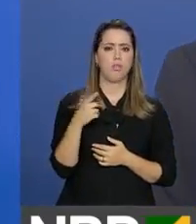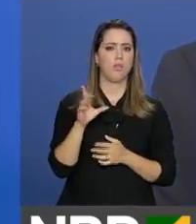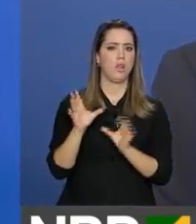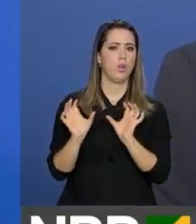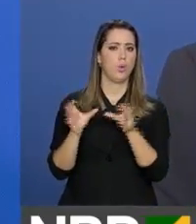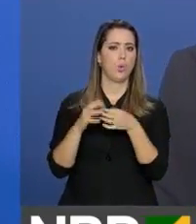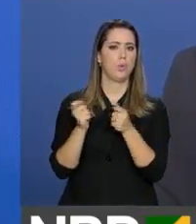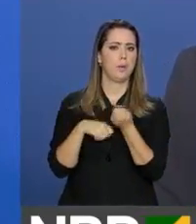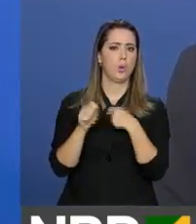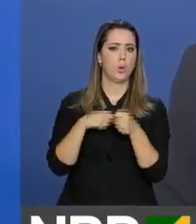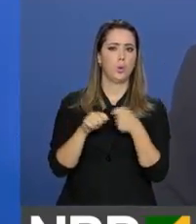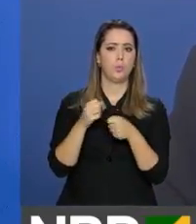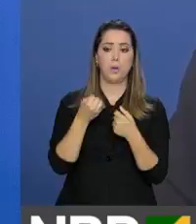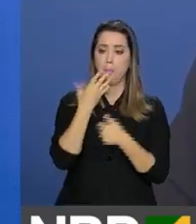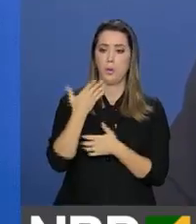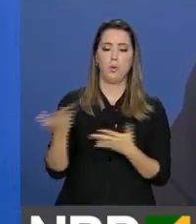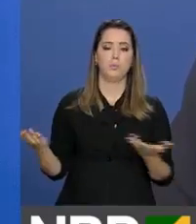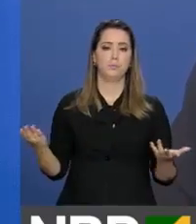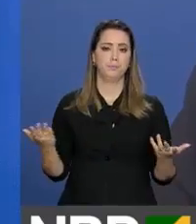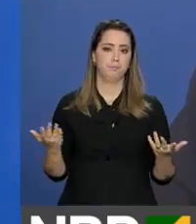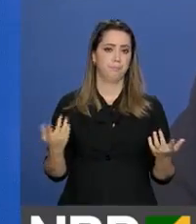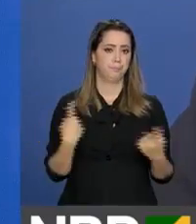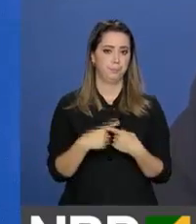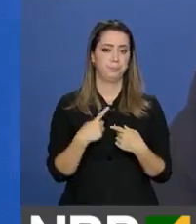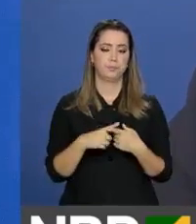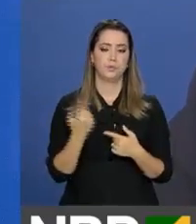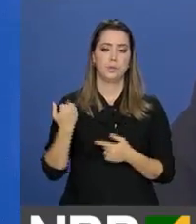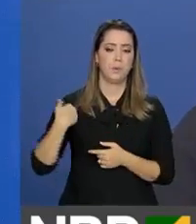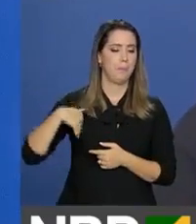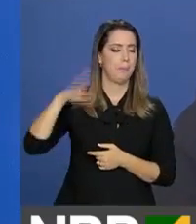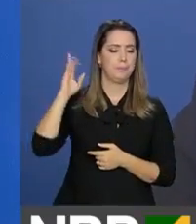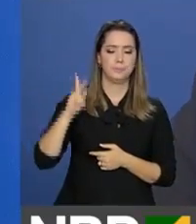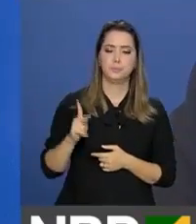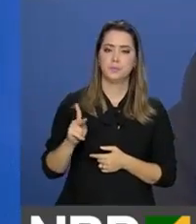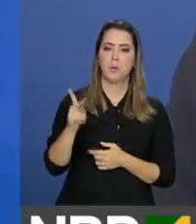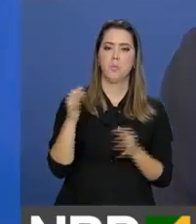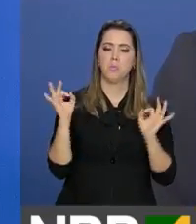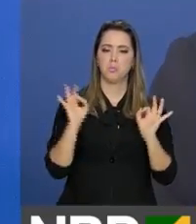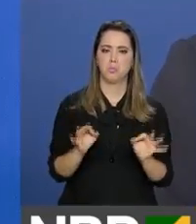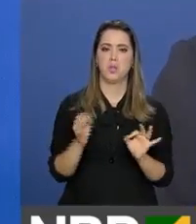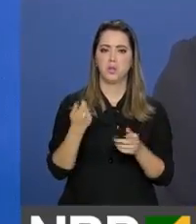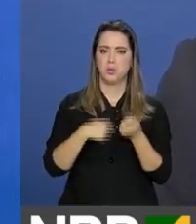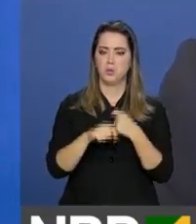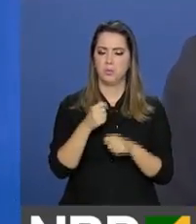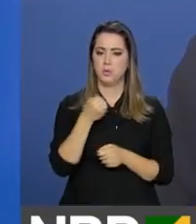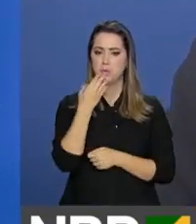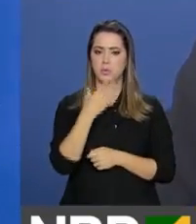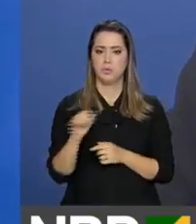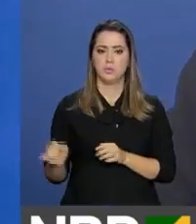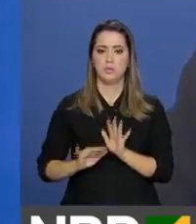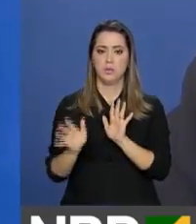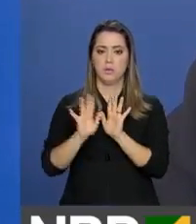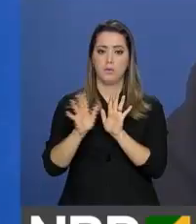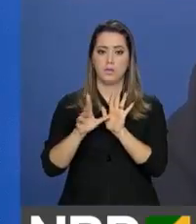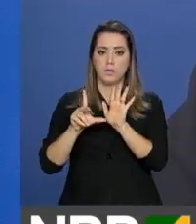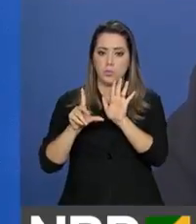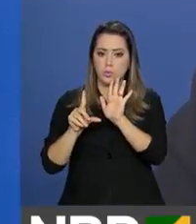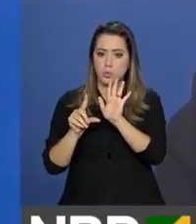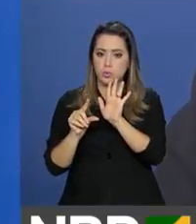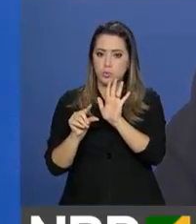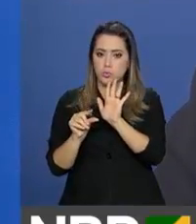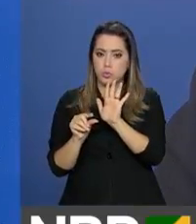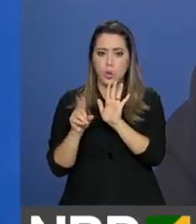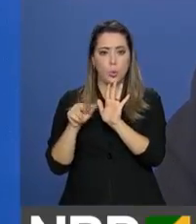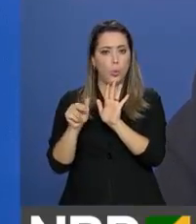foi um sucesso absoluto. Afinal, mais do que nunca, nós atingimos um nível inflacionário jamais visto